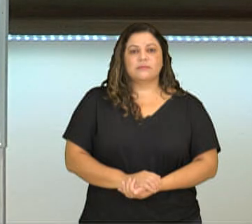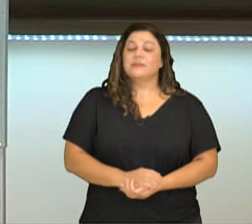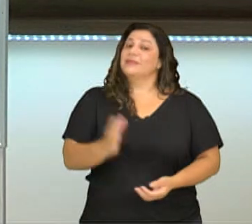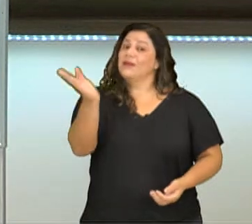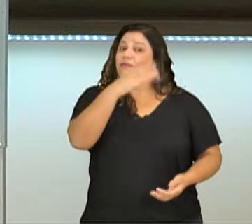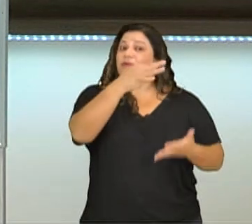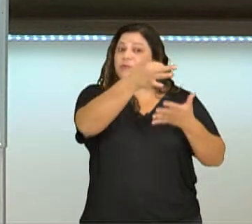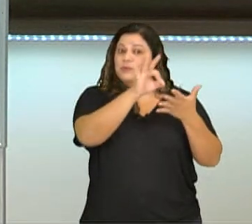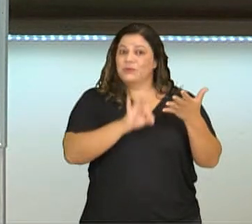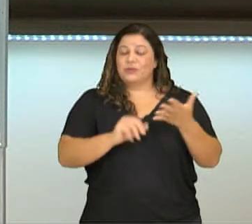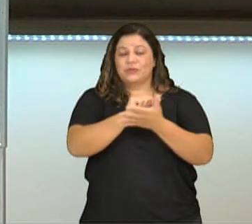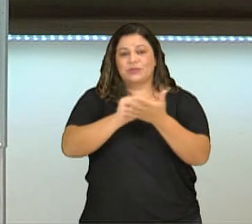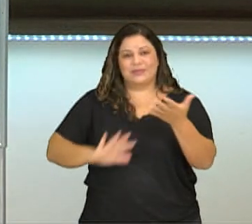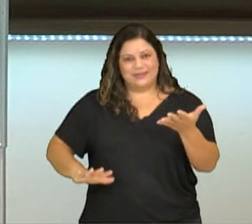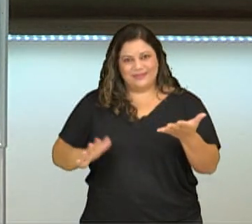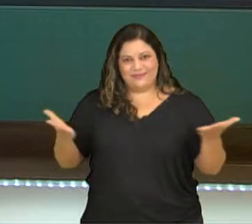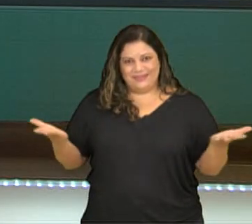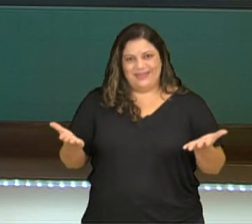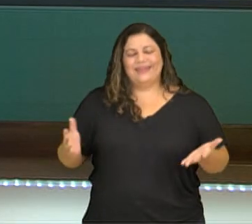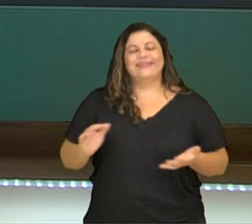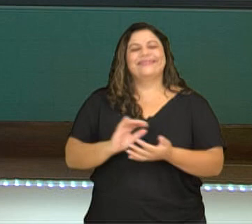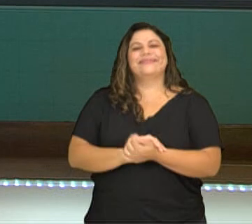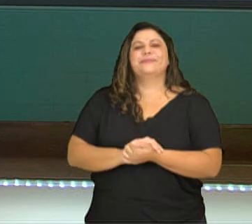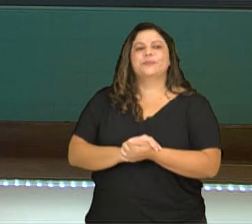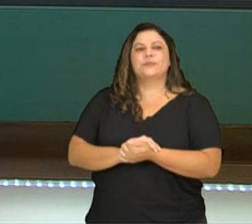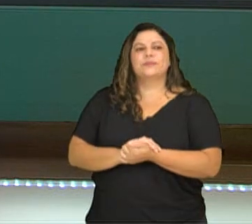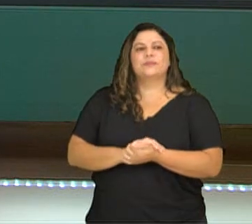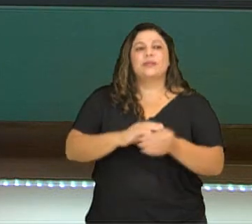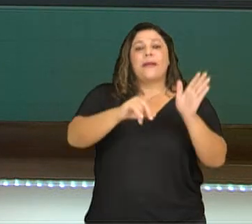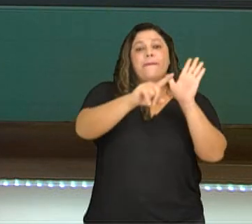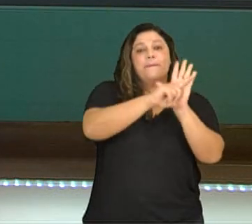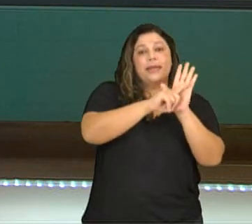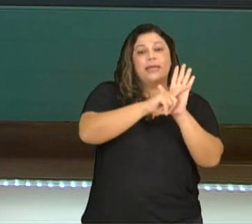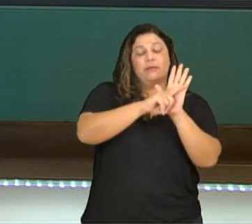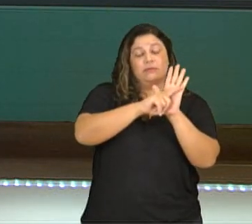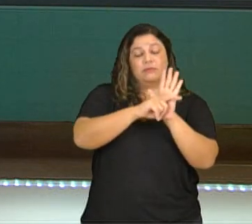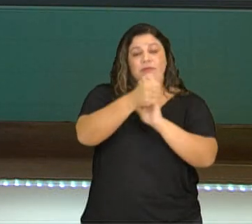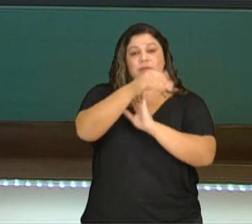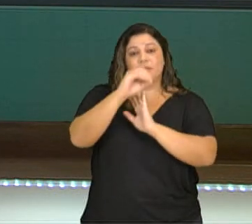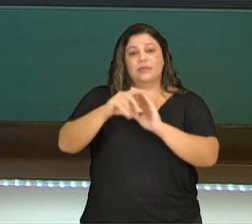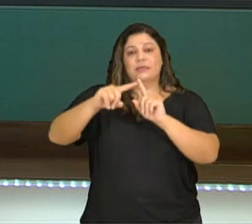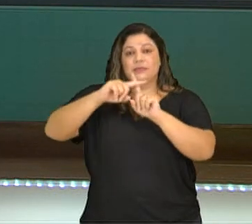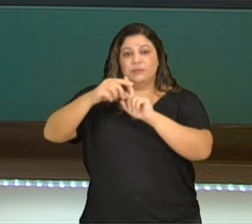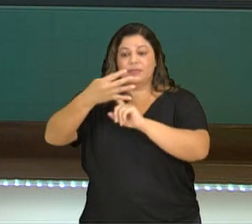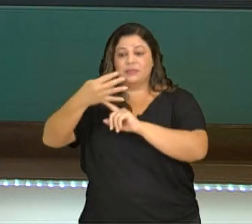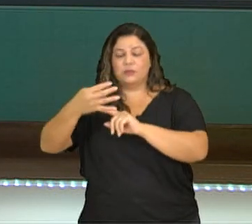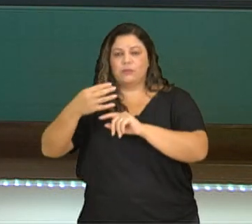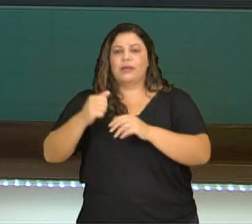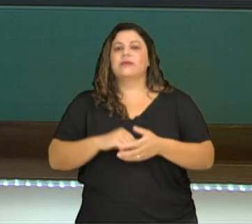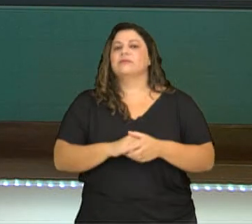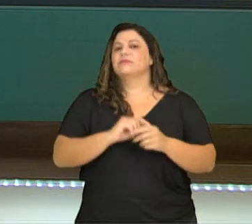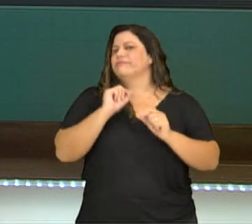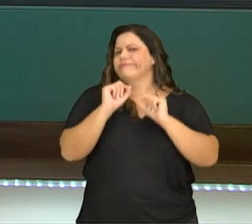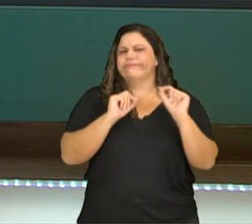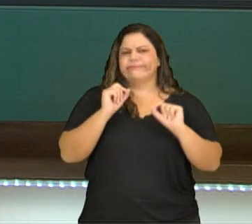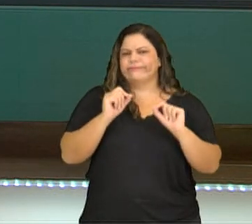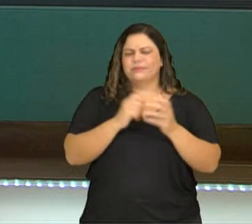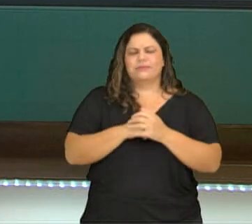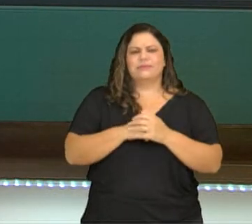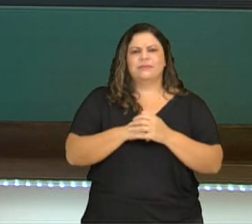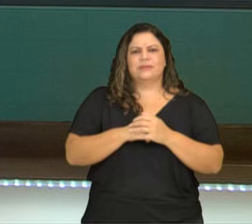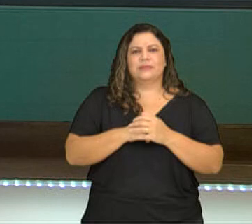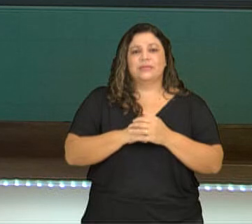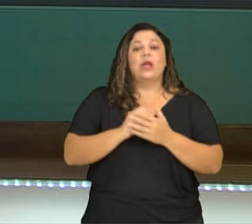Vamos corrigir o nosso exercício? Então, aqui, ó, menos 10 com mais 4. Eu devo 10 e paguei